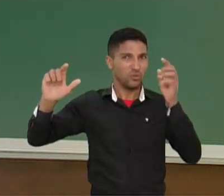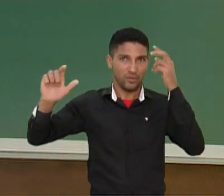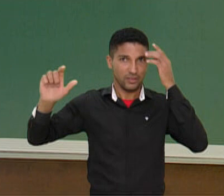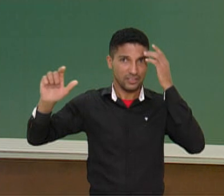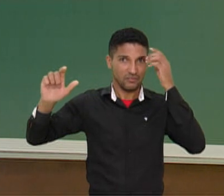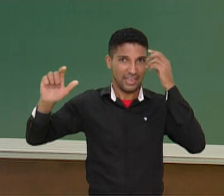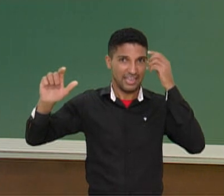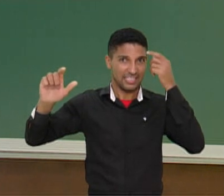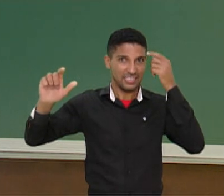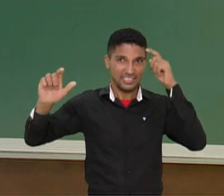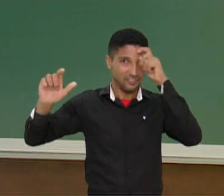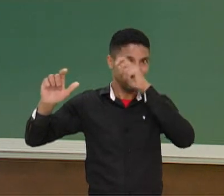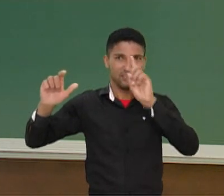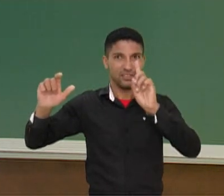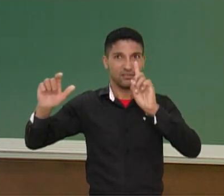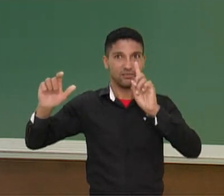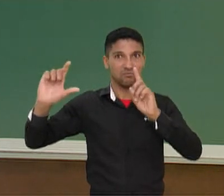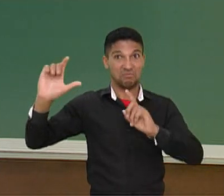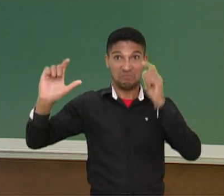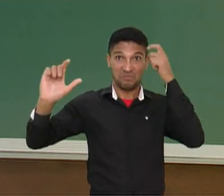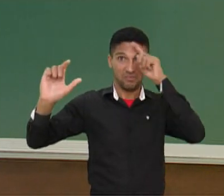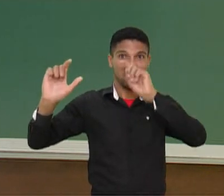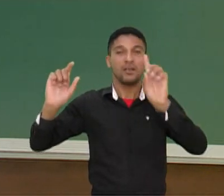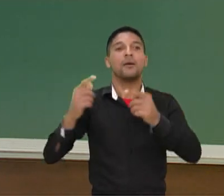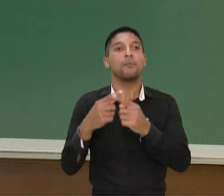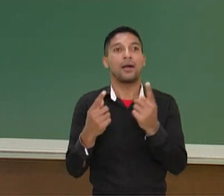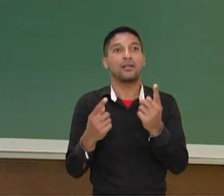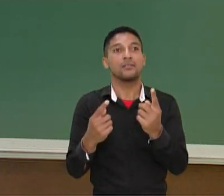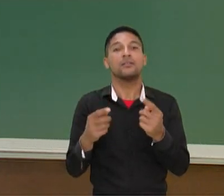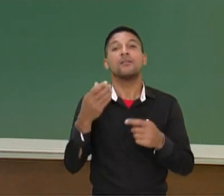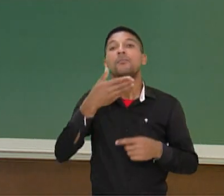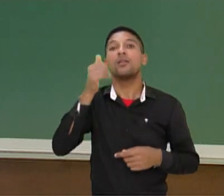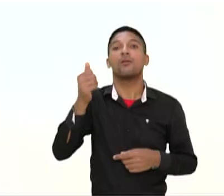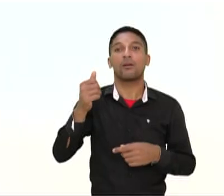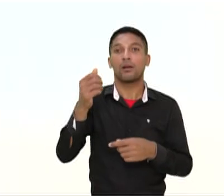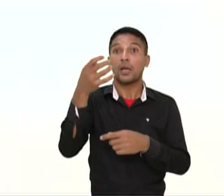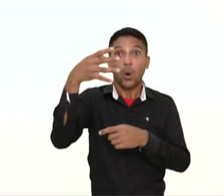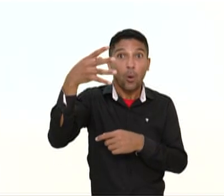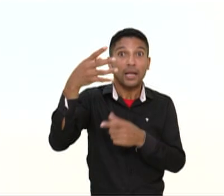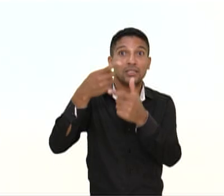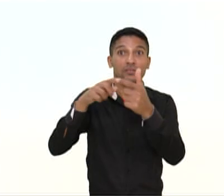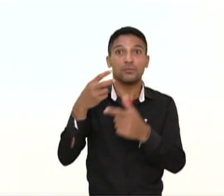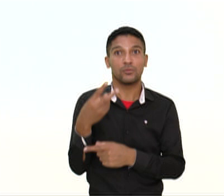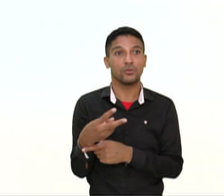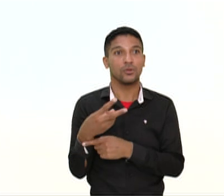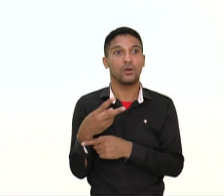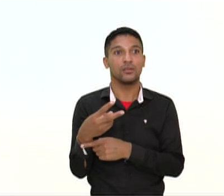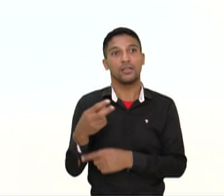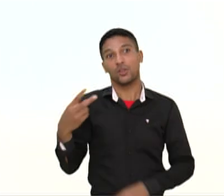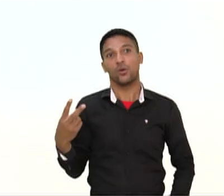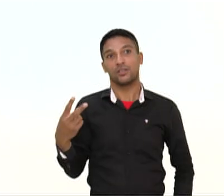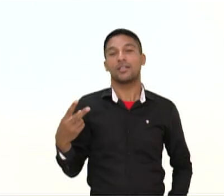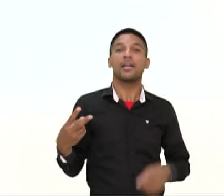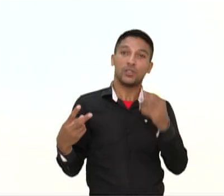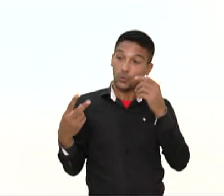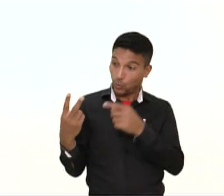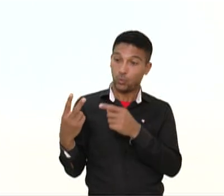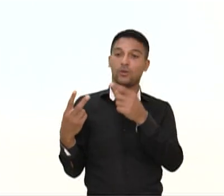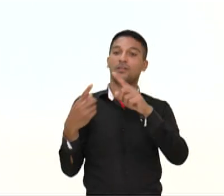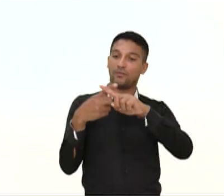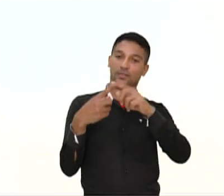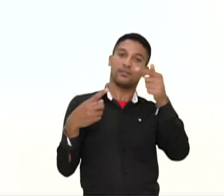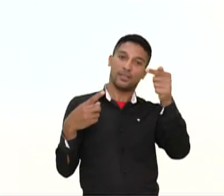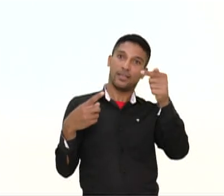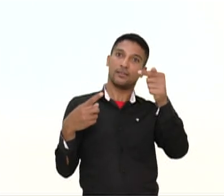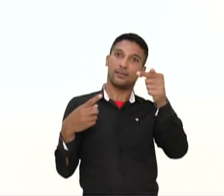maior. 28, metade de 28 é 14. Então, nós temos 14 diagonais dentro de